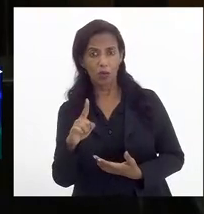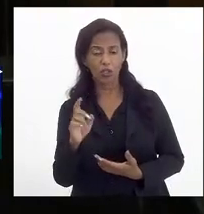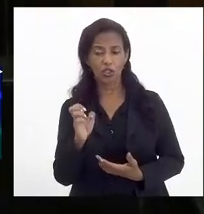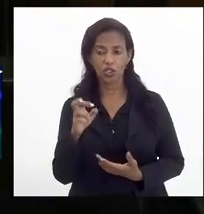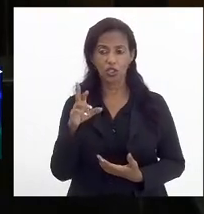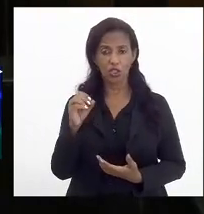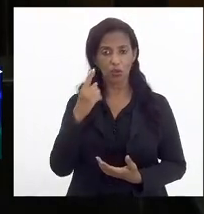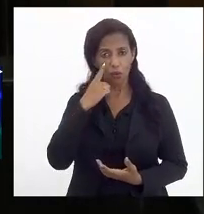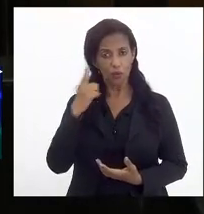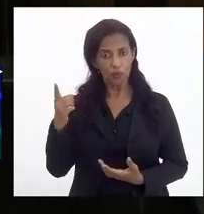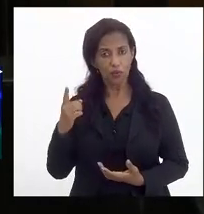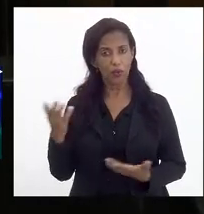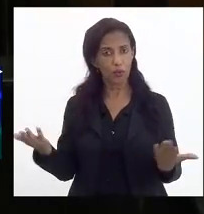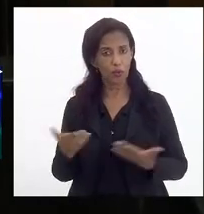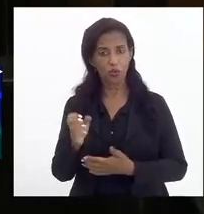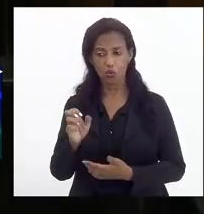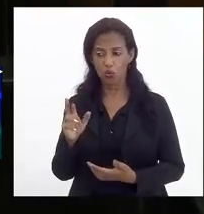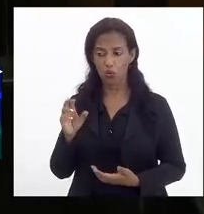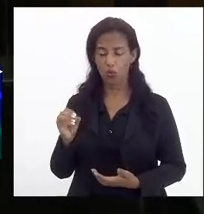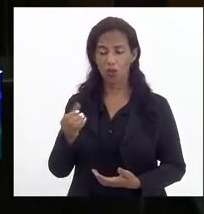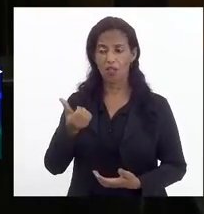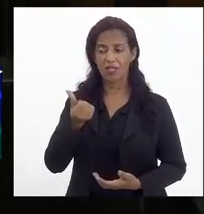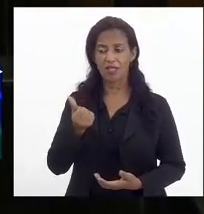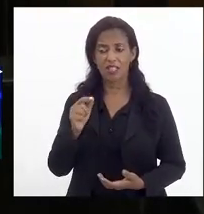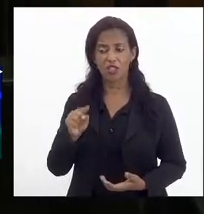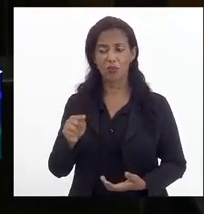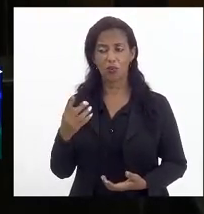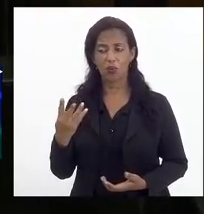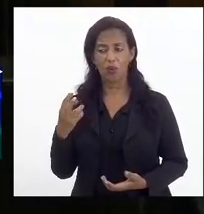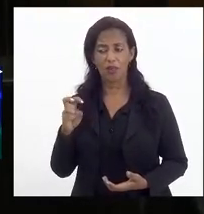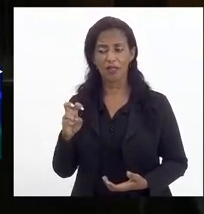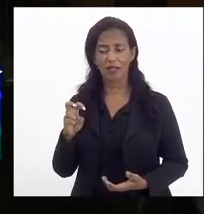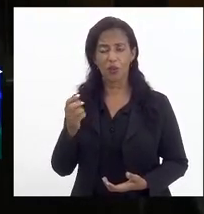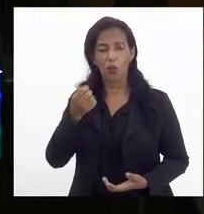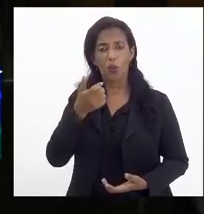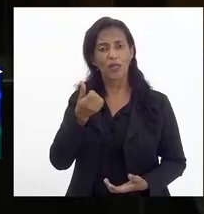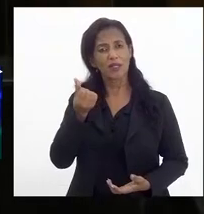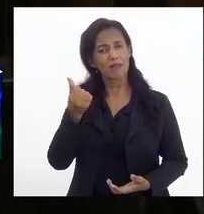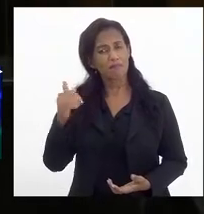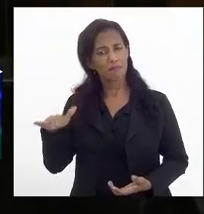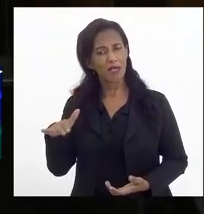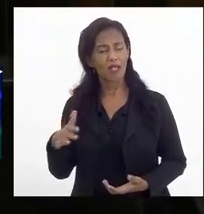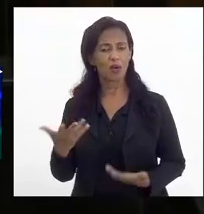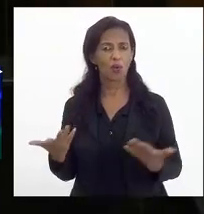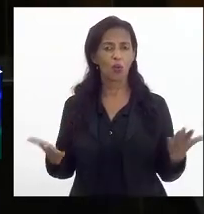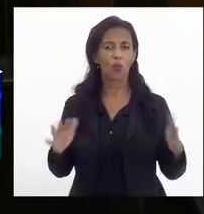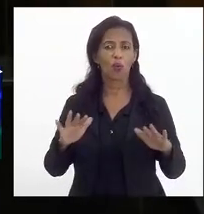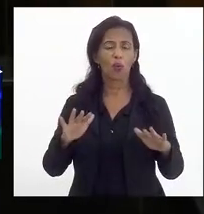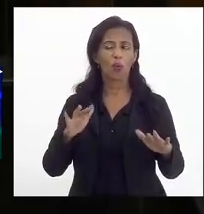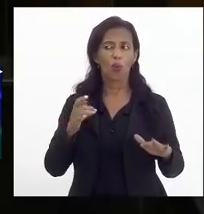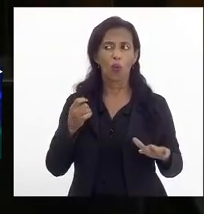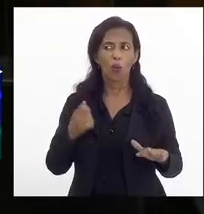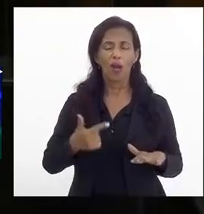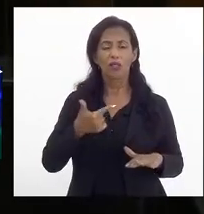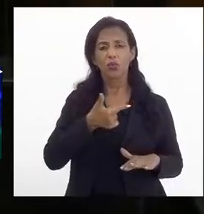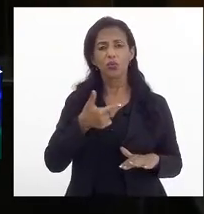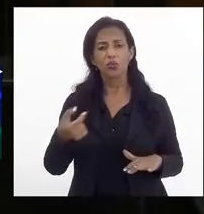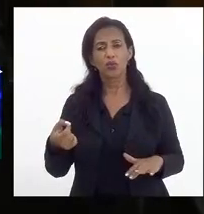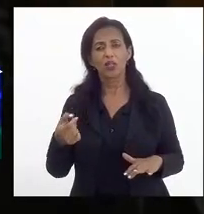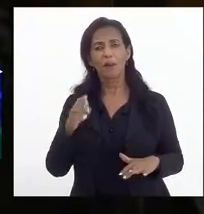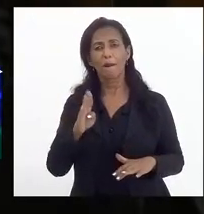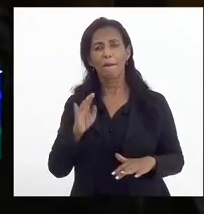o valor corrente do euro 16. 45 46 e meio isso significa quase 200 bilhões